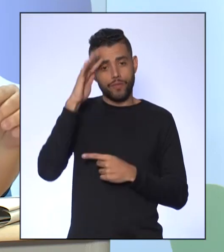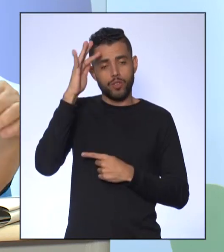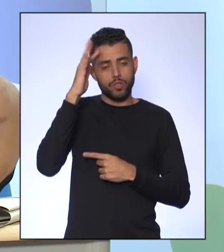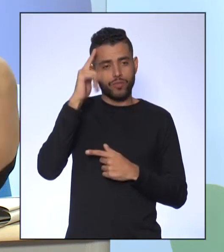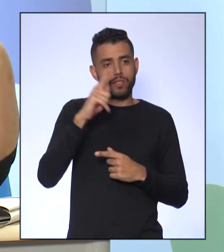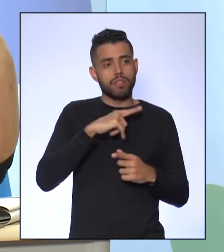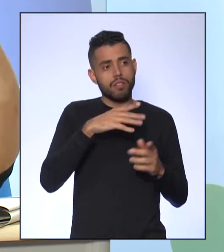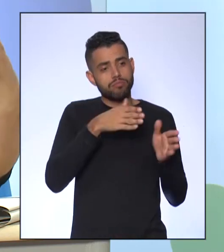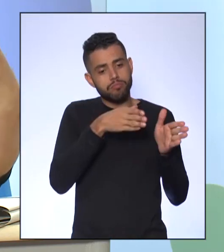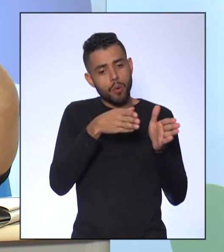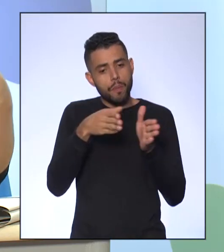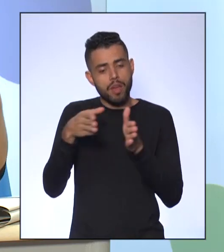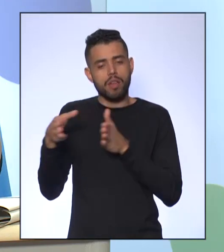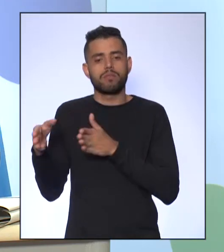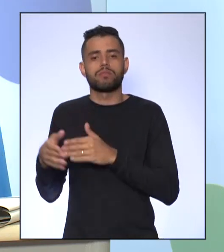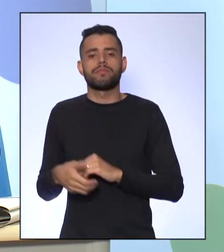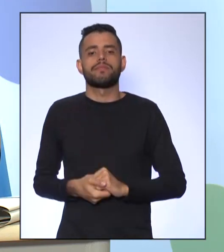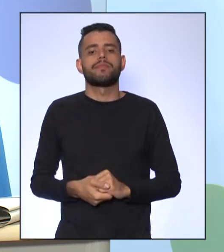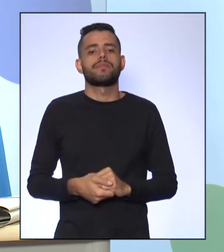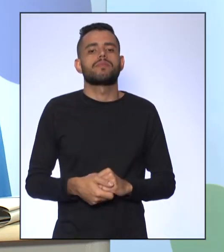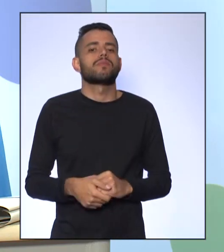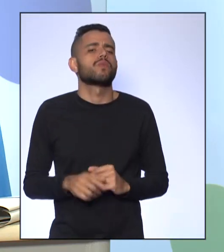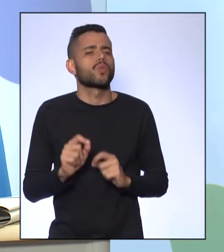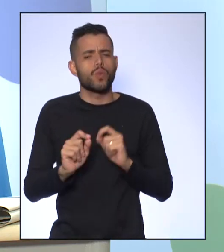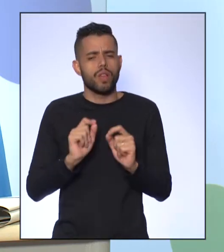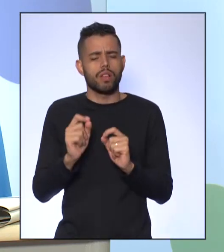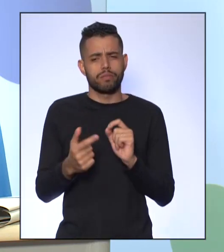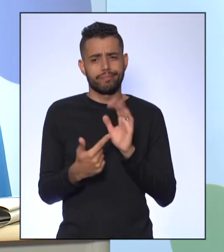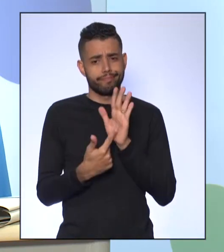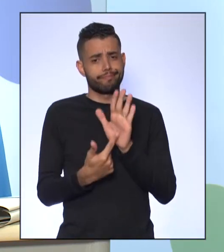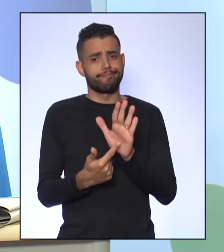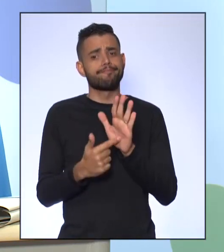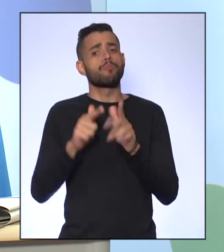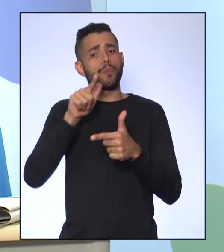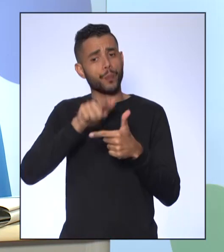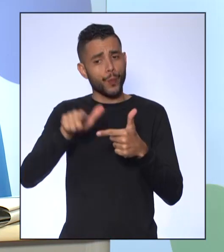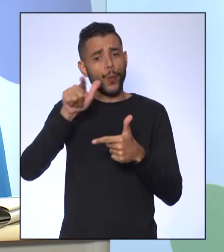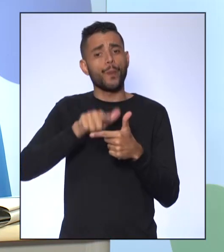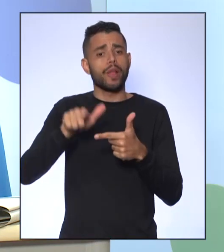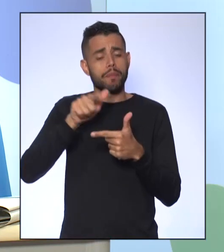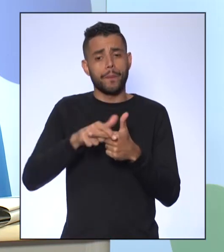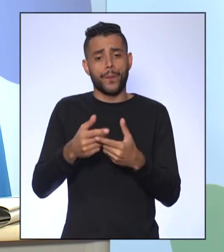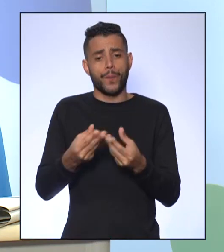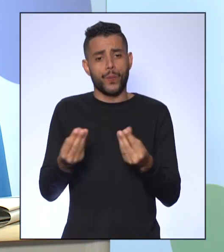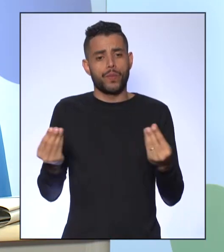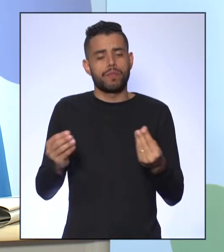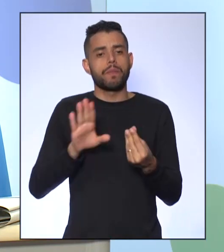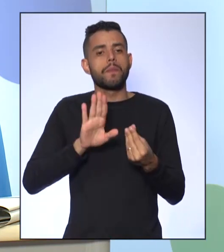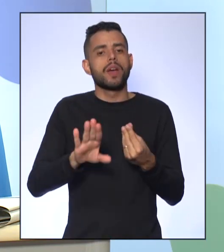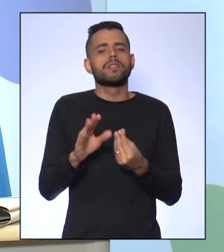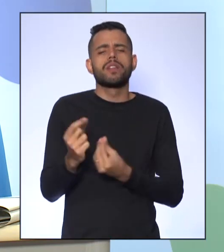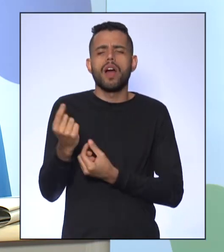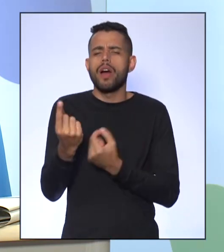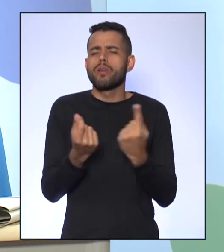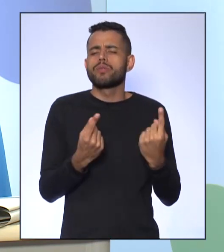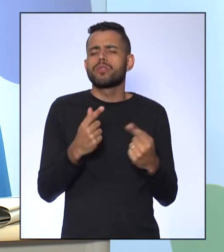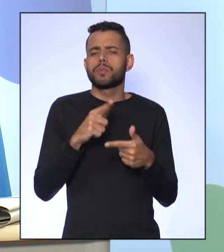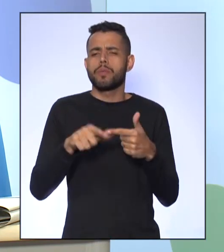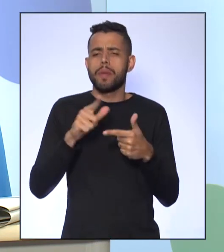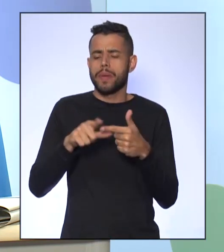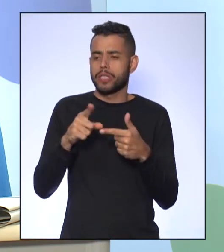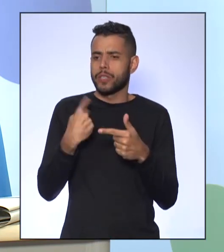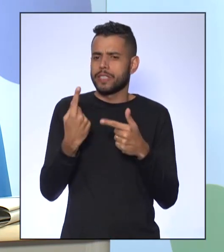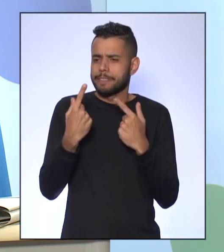momento. E ela apresenta problemas, muitos problemas, mas alguns problemas chamam mais